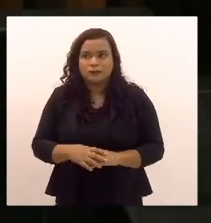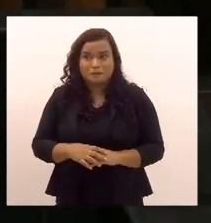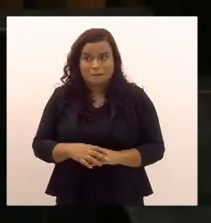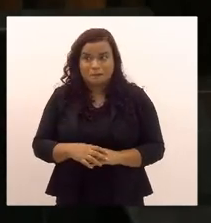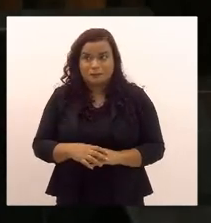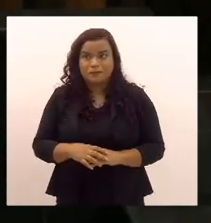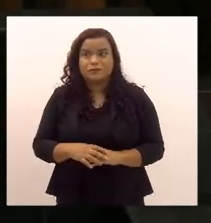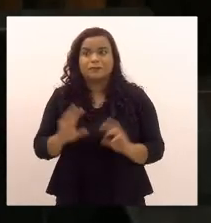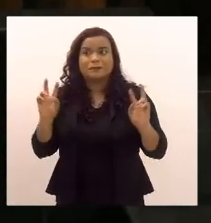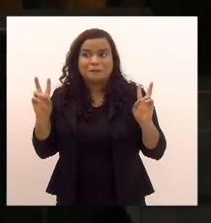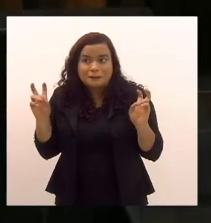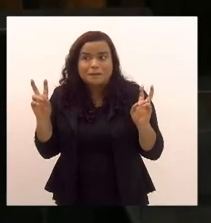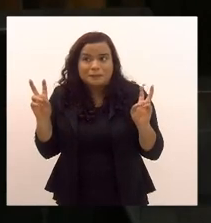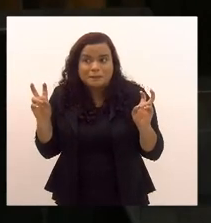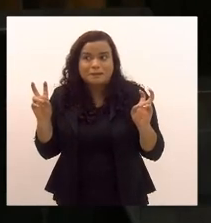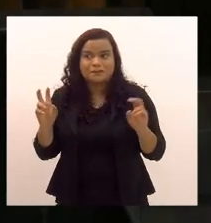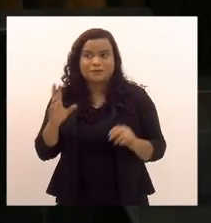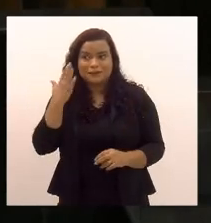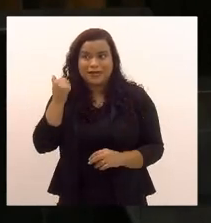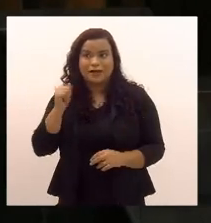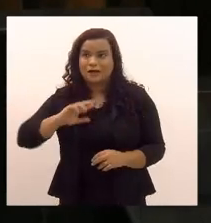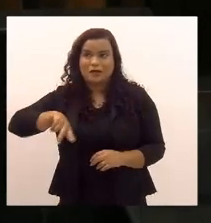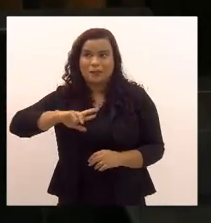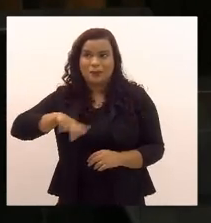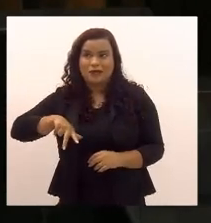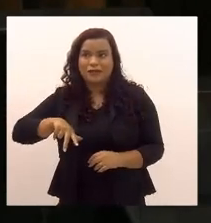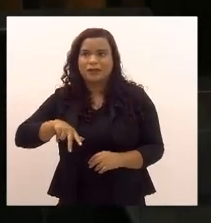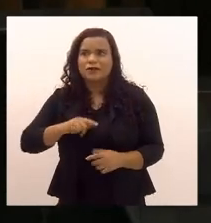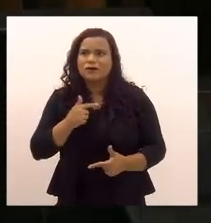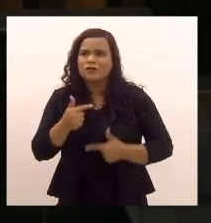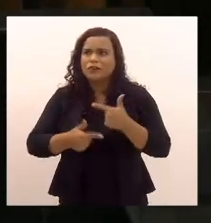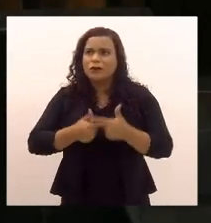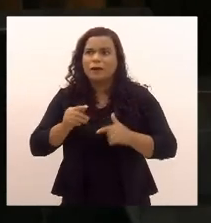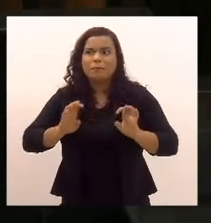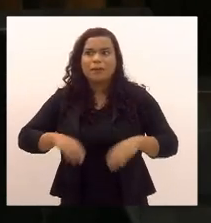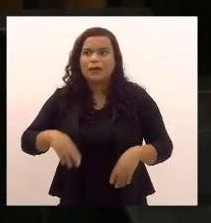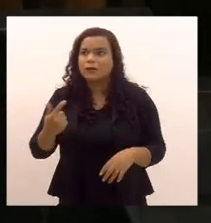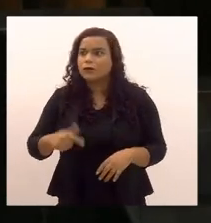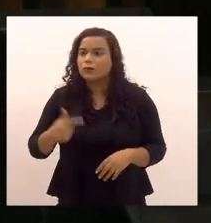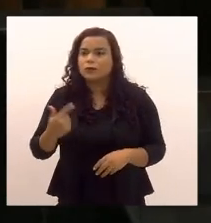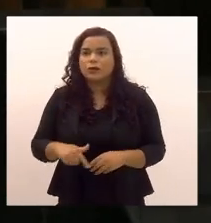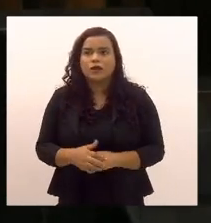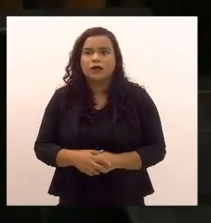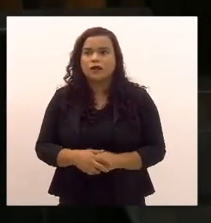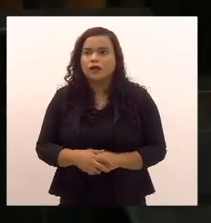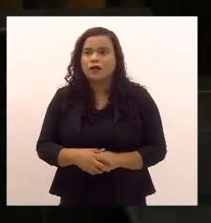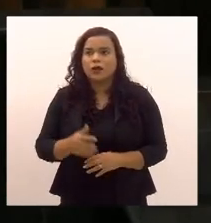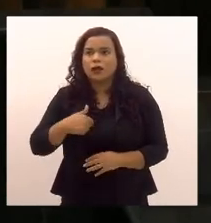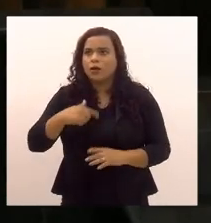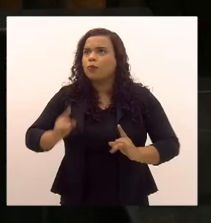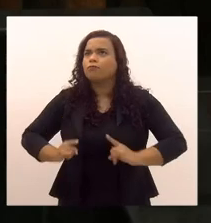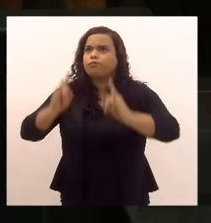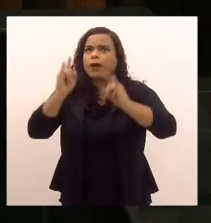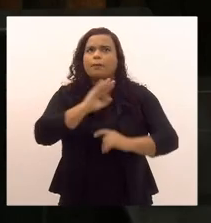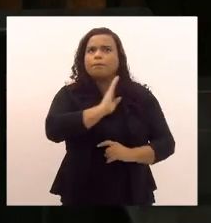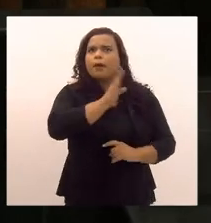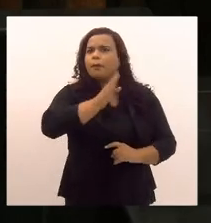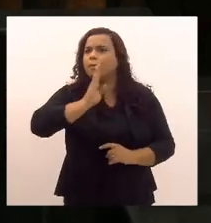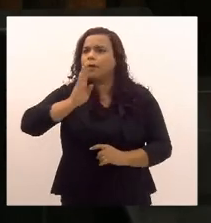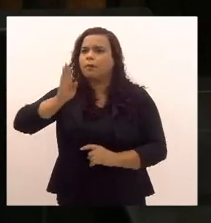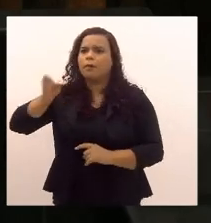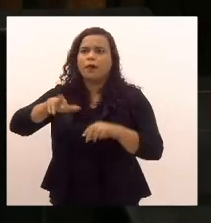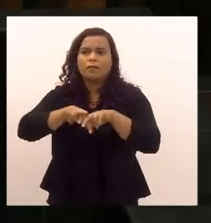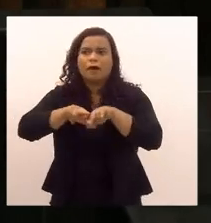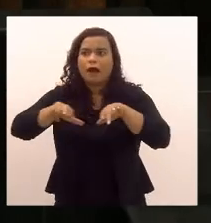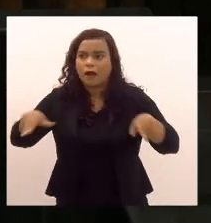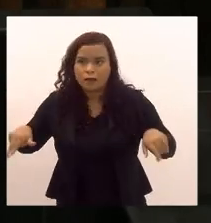disse o presidente entre aspas E aí o funcionamento que ele deveria eu vou em qualquer prédio e